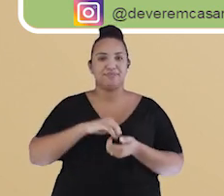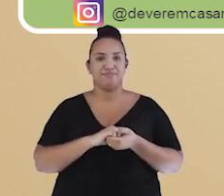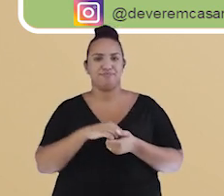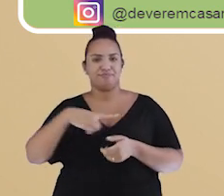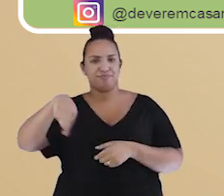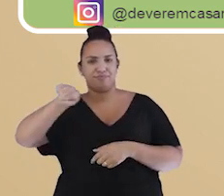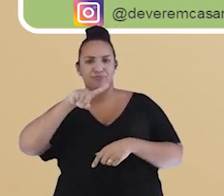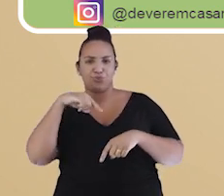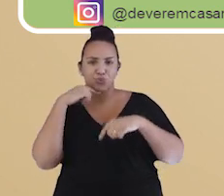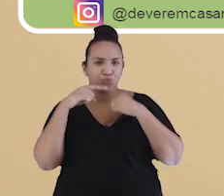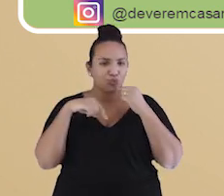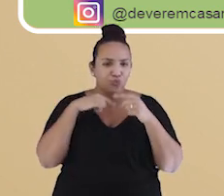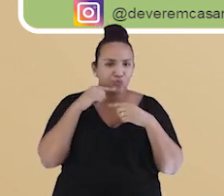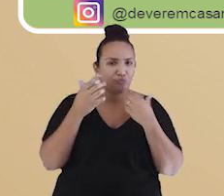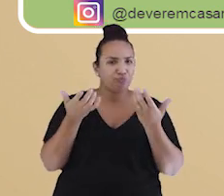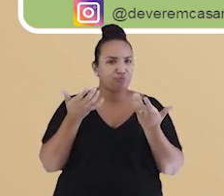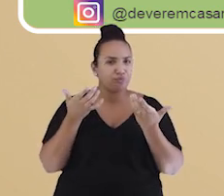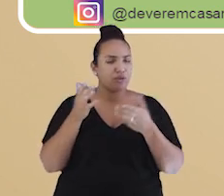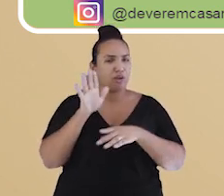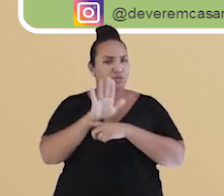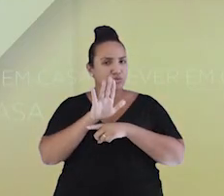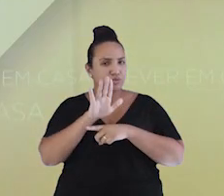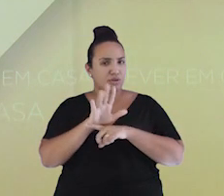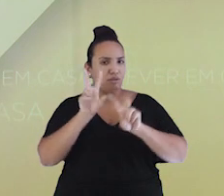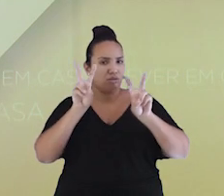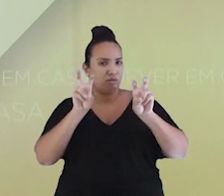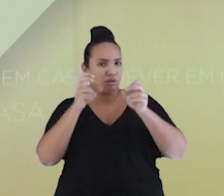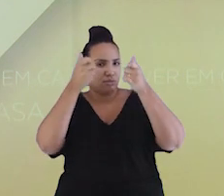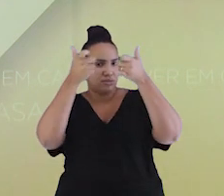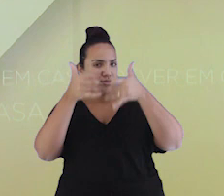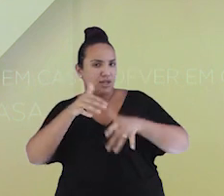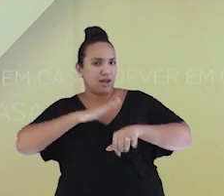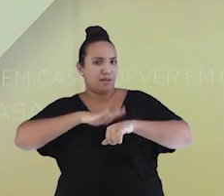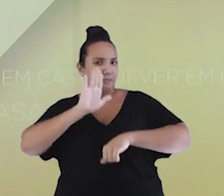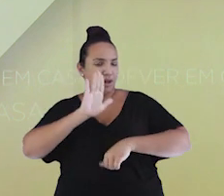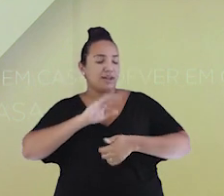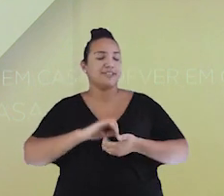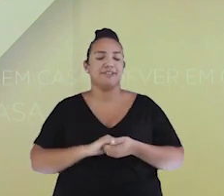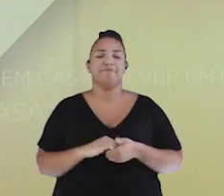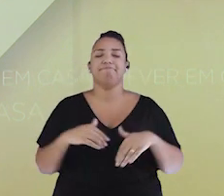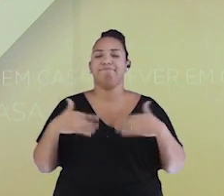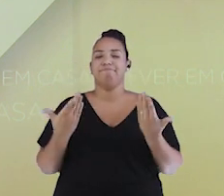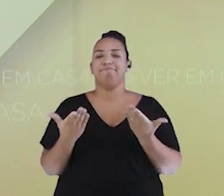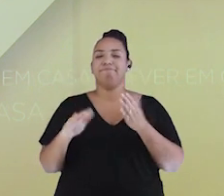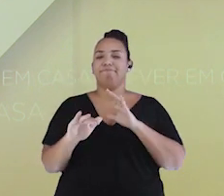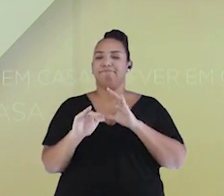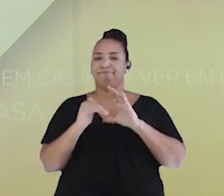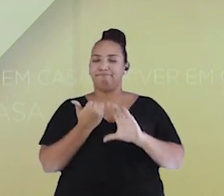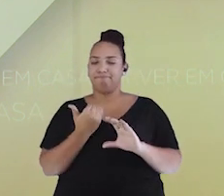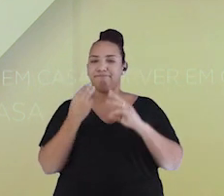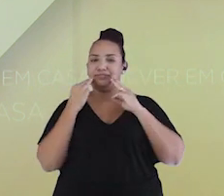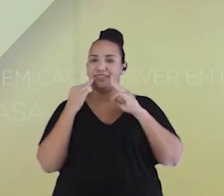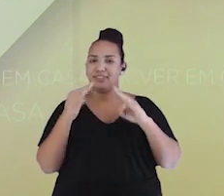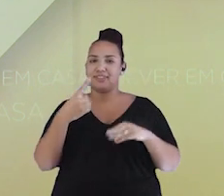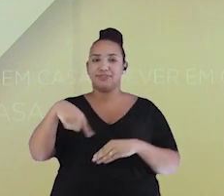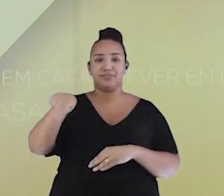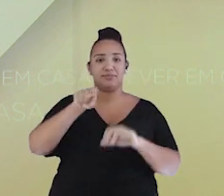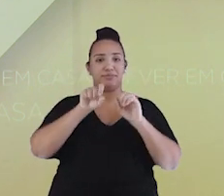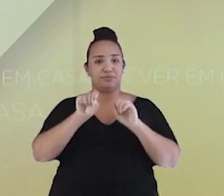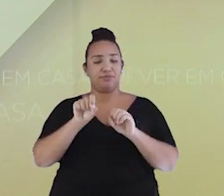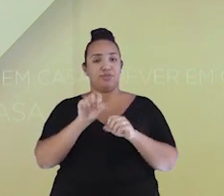mudanças no modo de vida das pessoas. Ficou com alguma dúvida? Gostaria de contribuir com esse